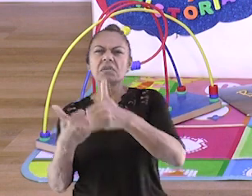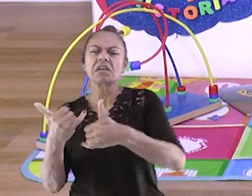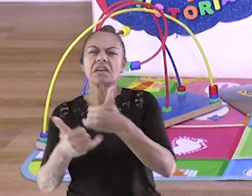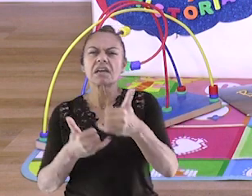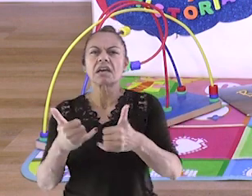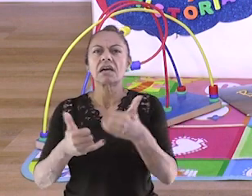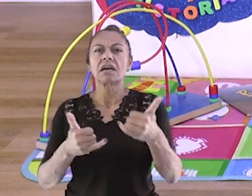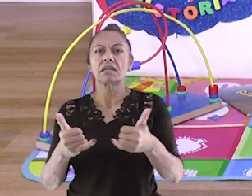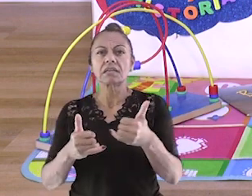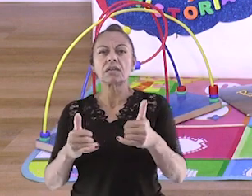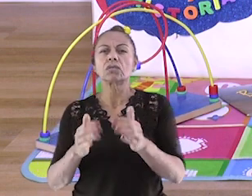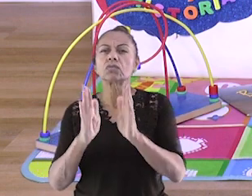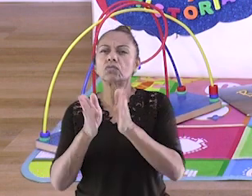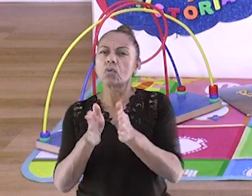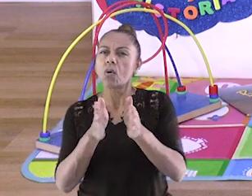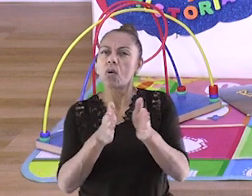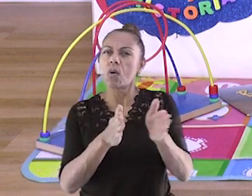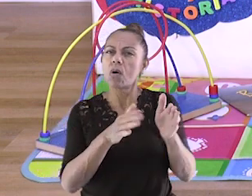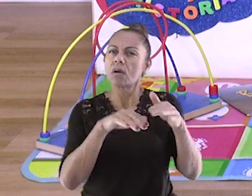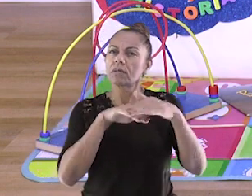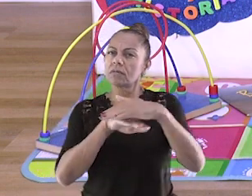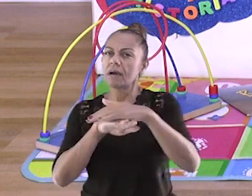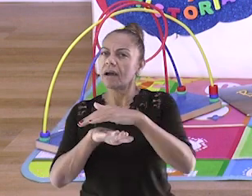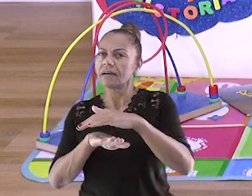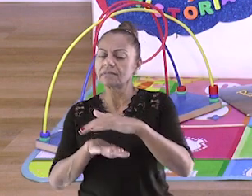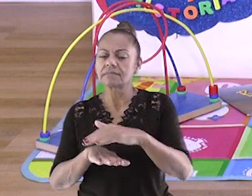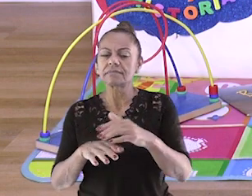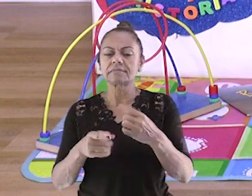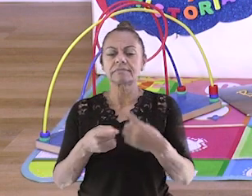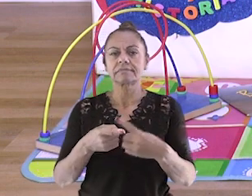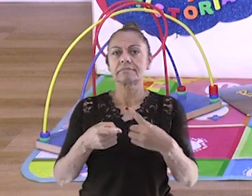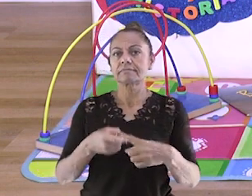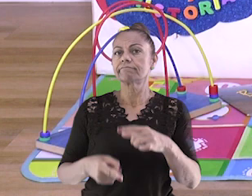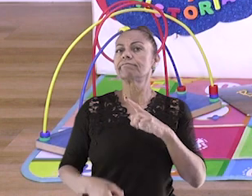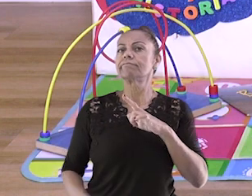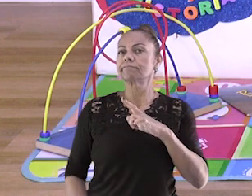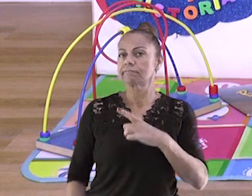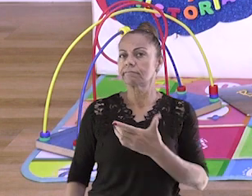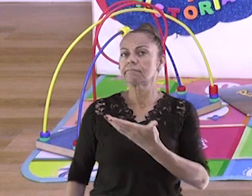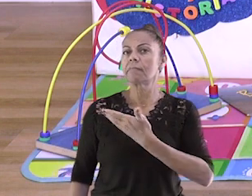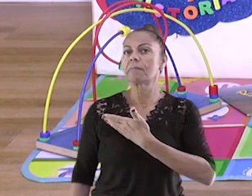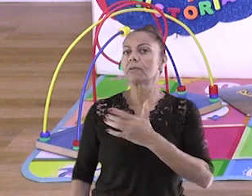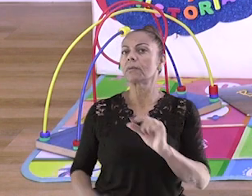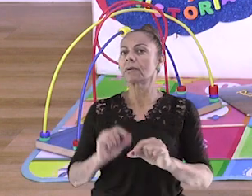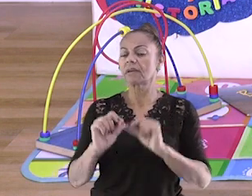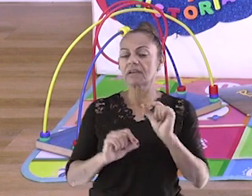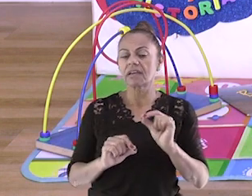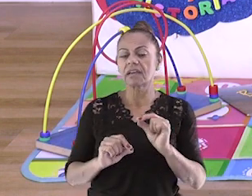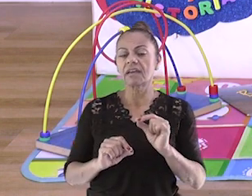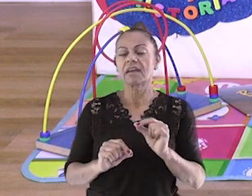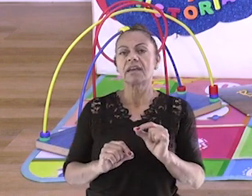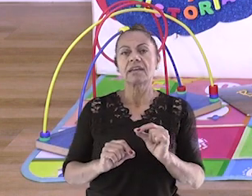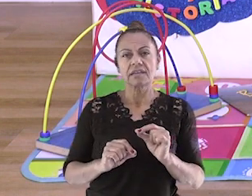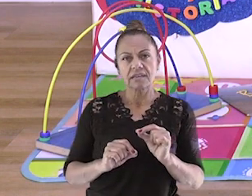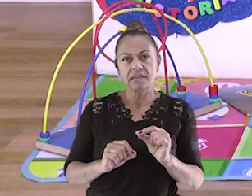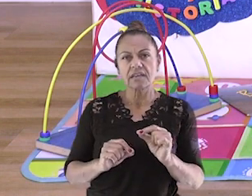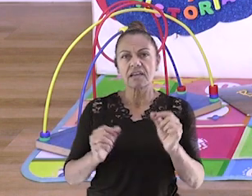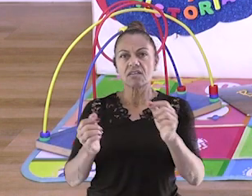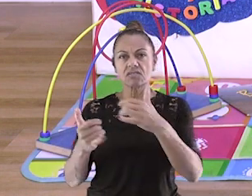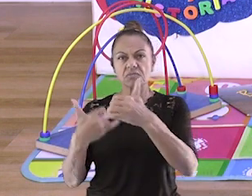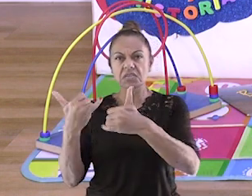até chora que ela perde as coisas dela dentro do próprio quarto. E ela me contou que,